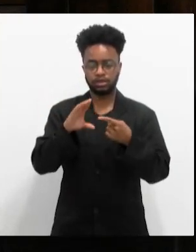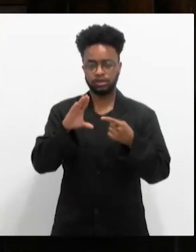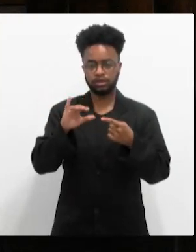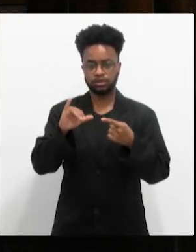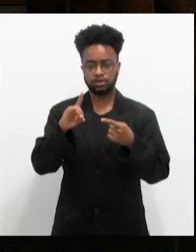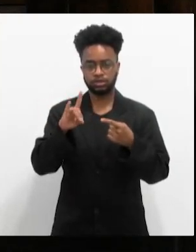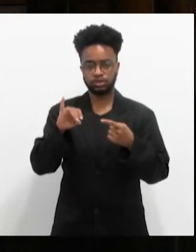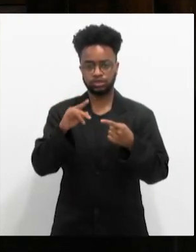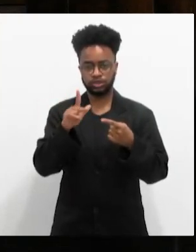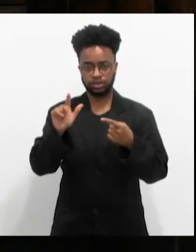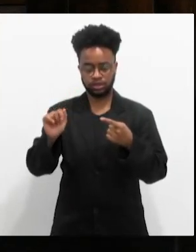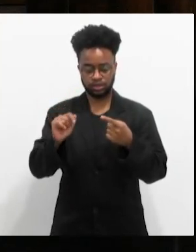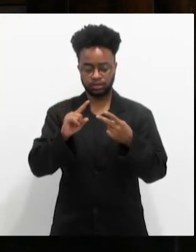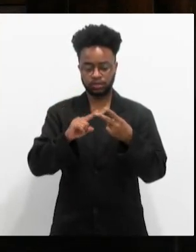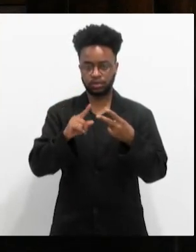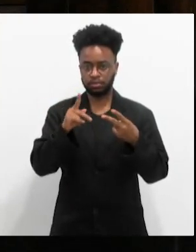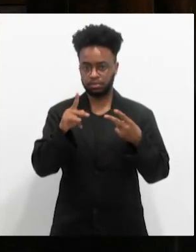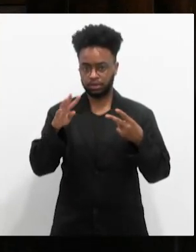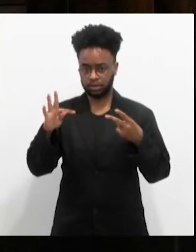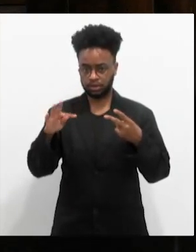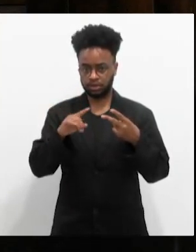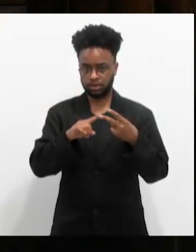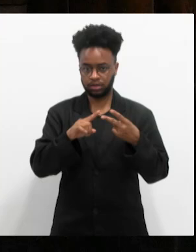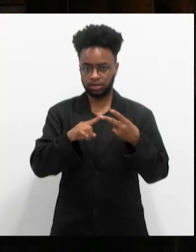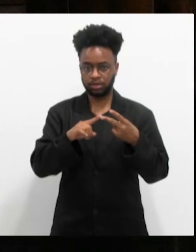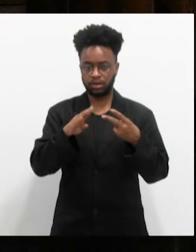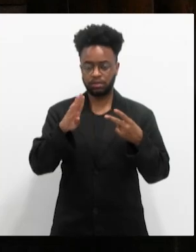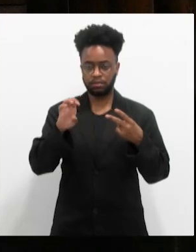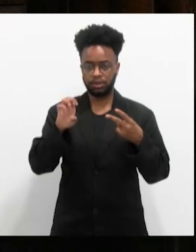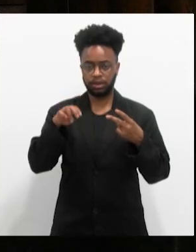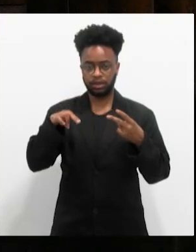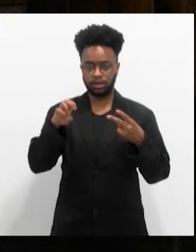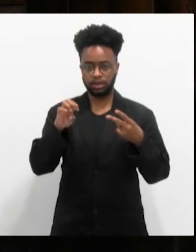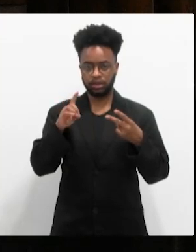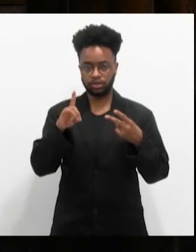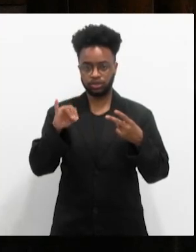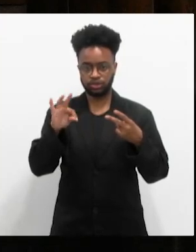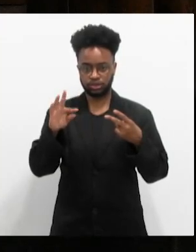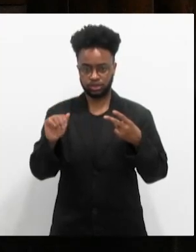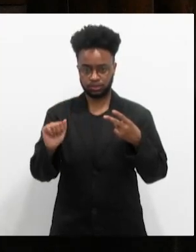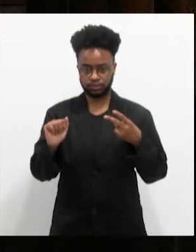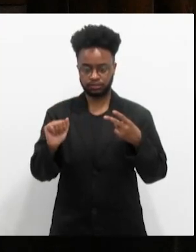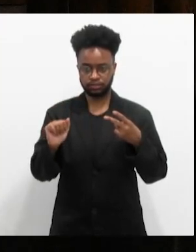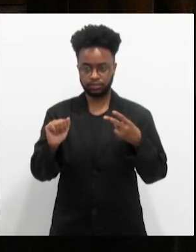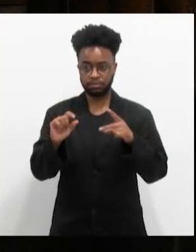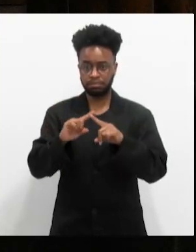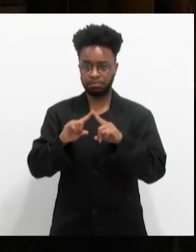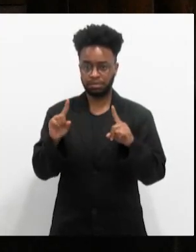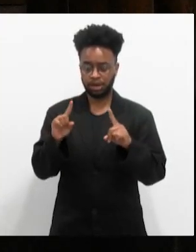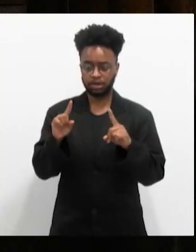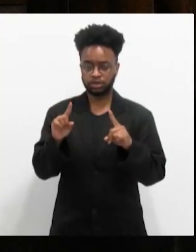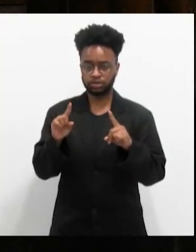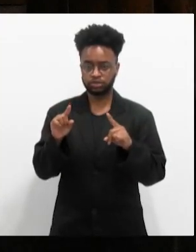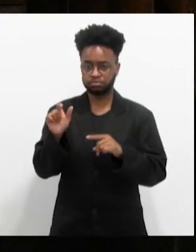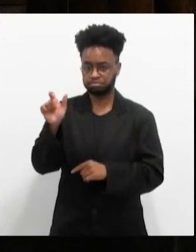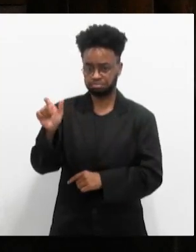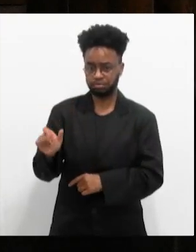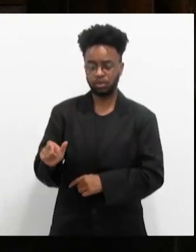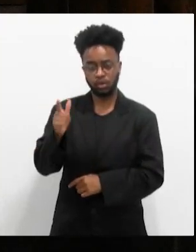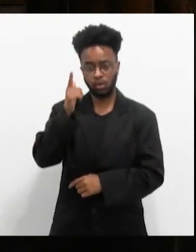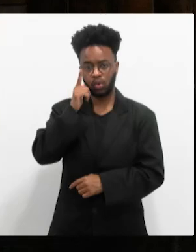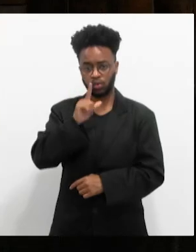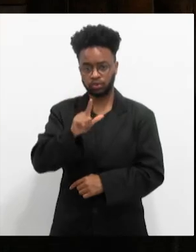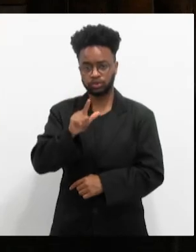pelo PT, Benedita da Silva, ele conseguiu chegar ao